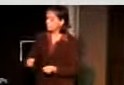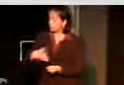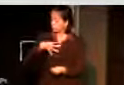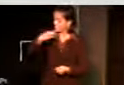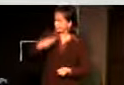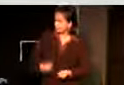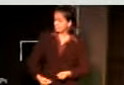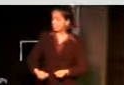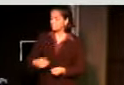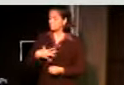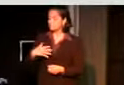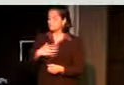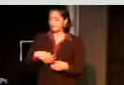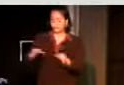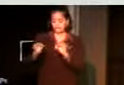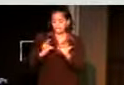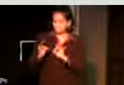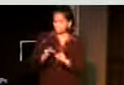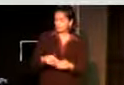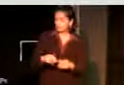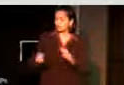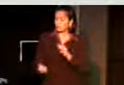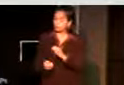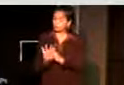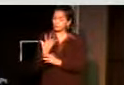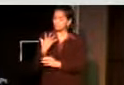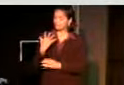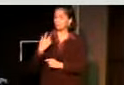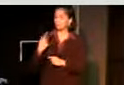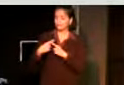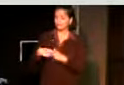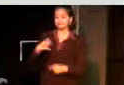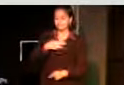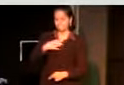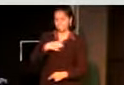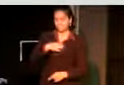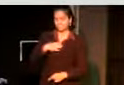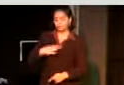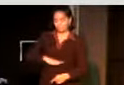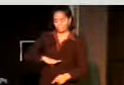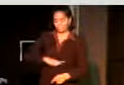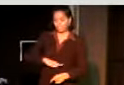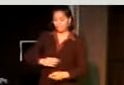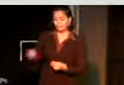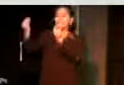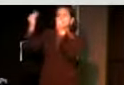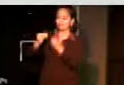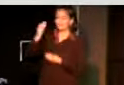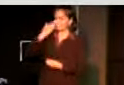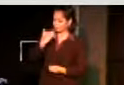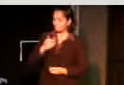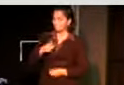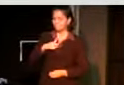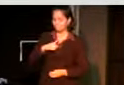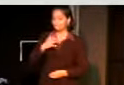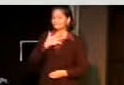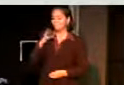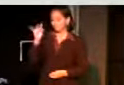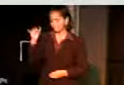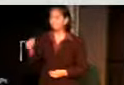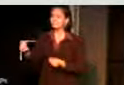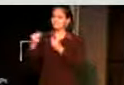desde a fundação do mundo porque eu tive fome e me destes de comer tive sede